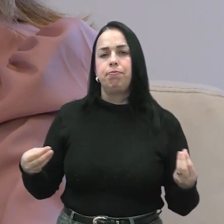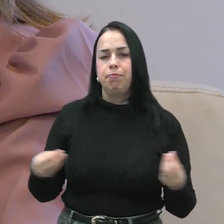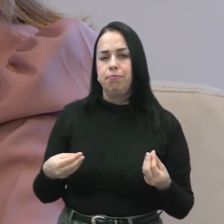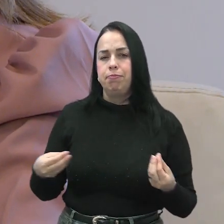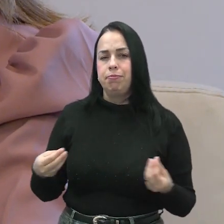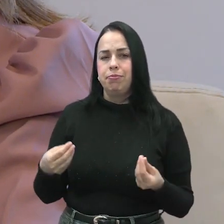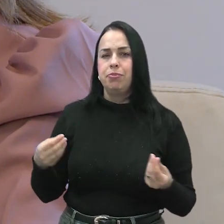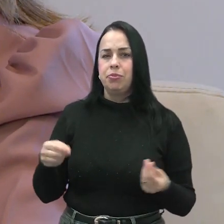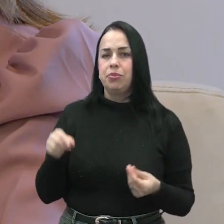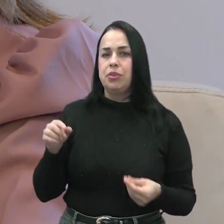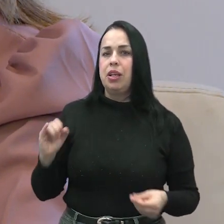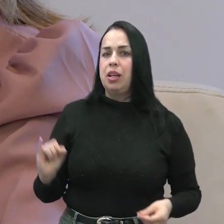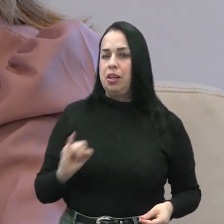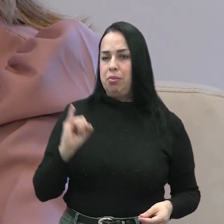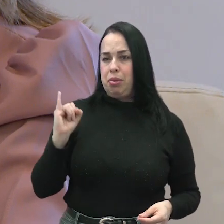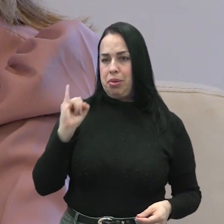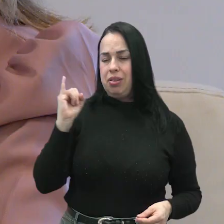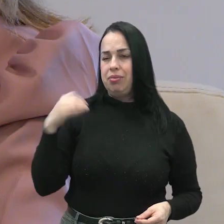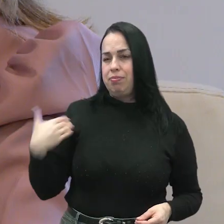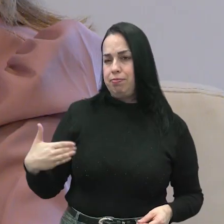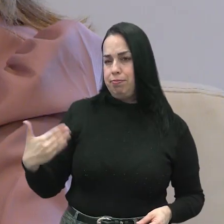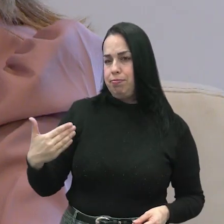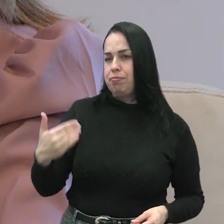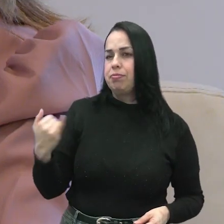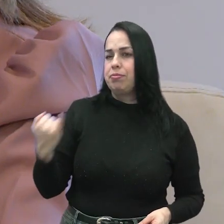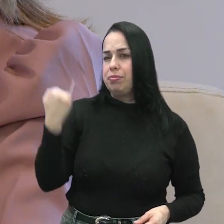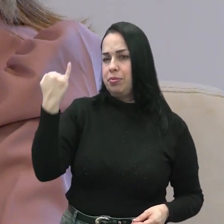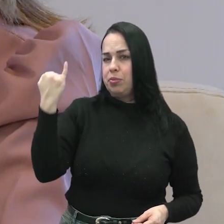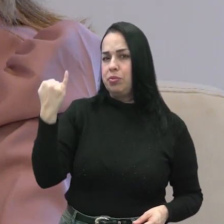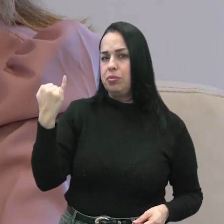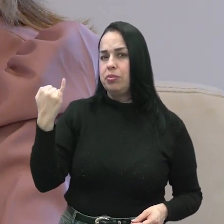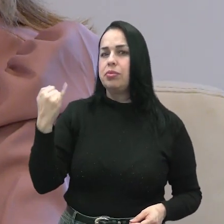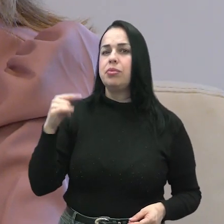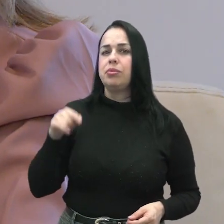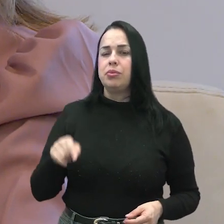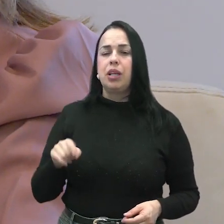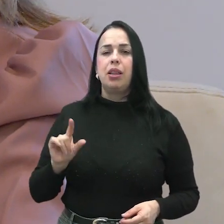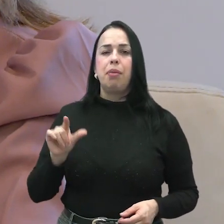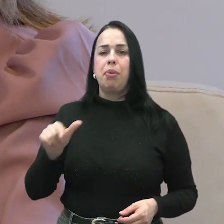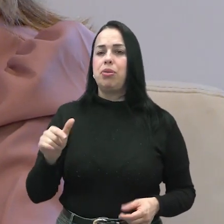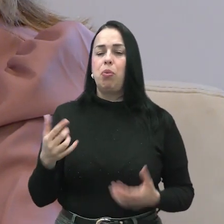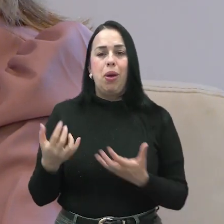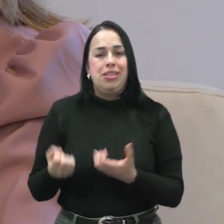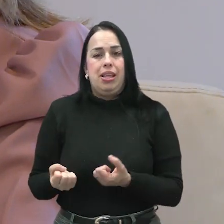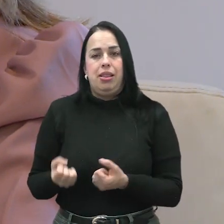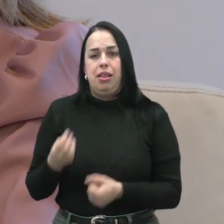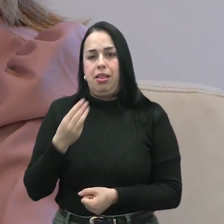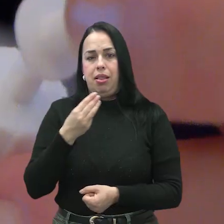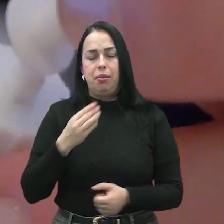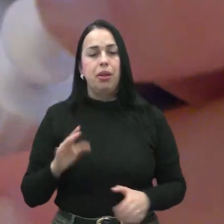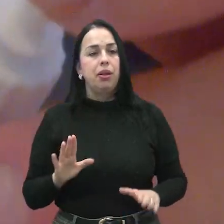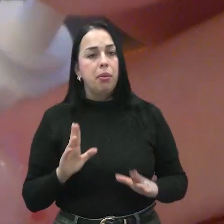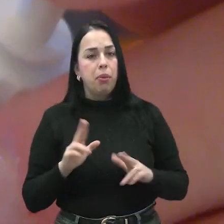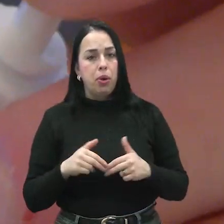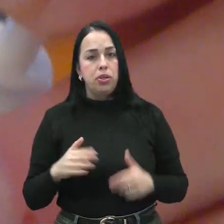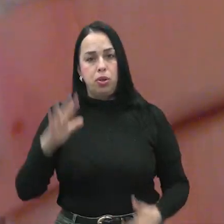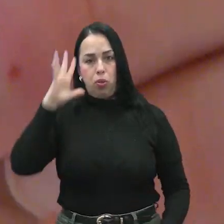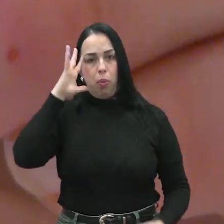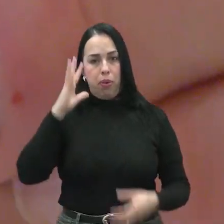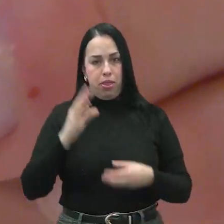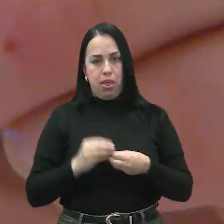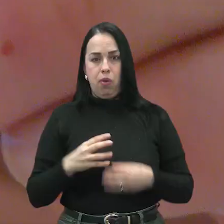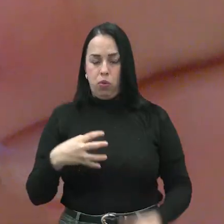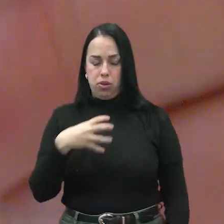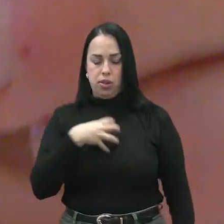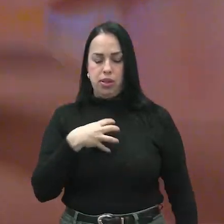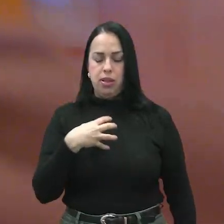tendo como uma coisa muito importante que vai levar que causa essa doença, a resistência à insulina. Entender os sintomas